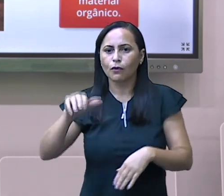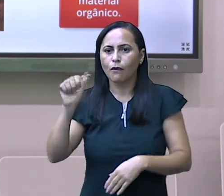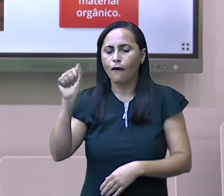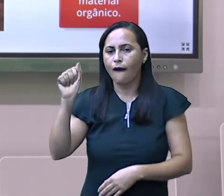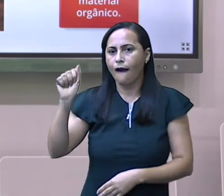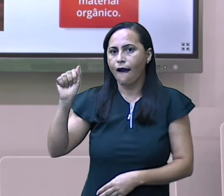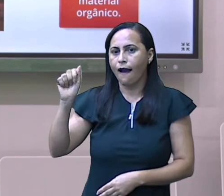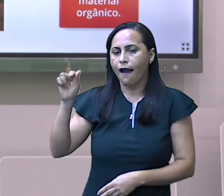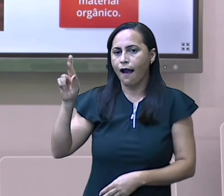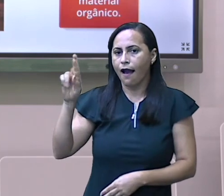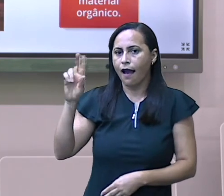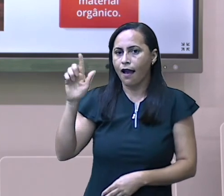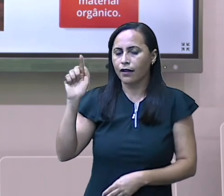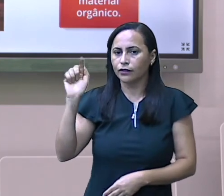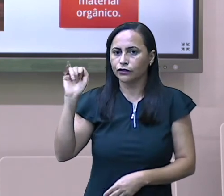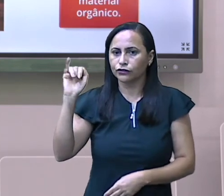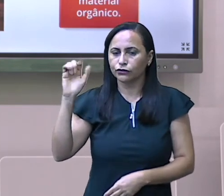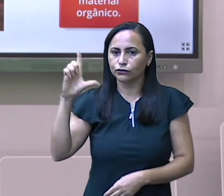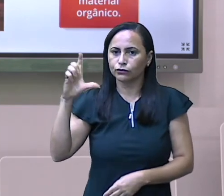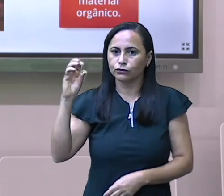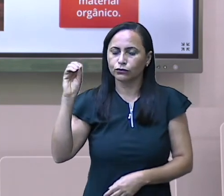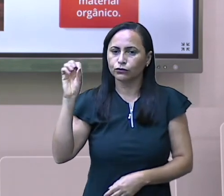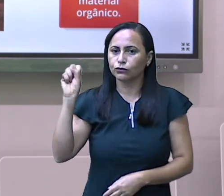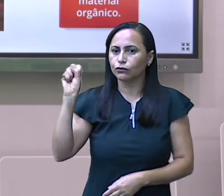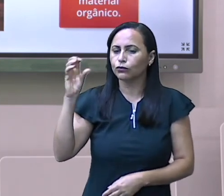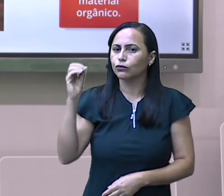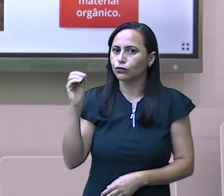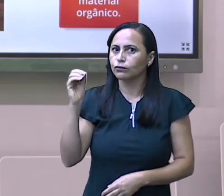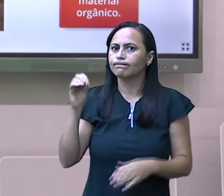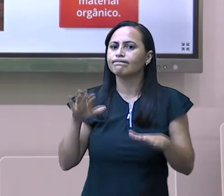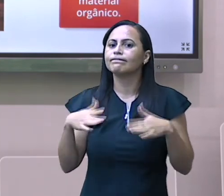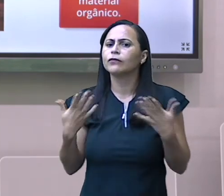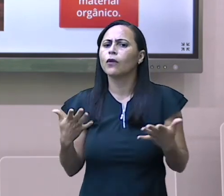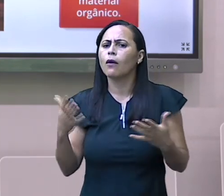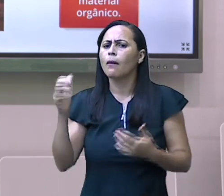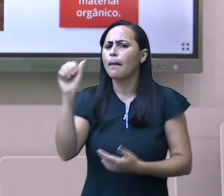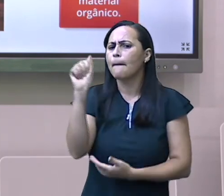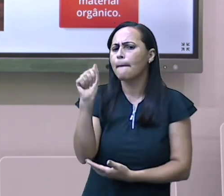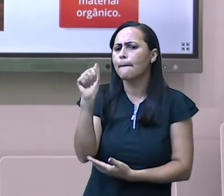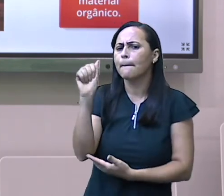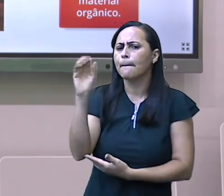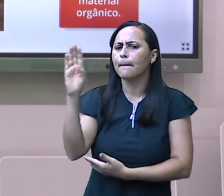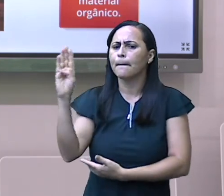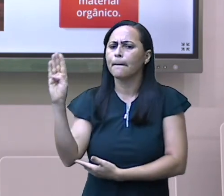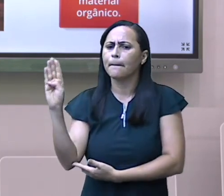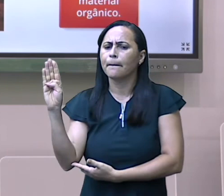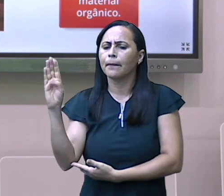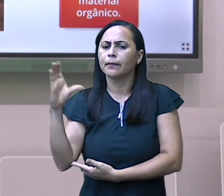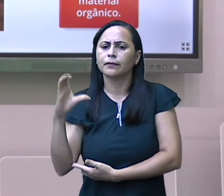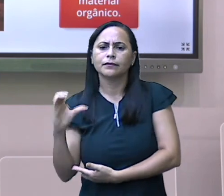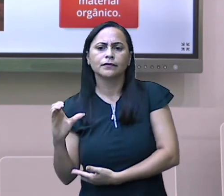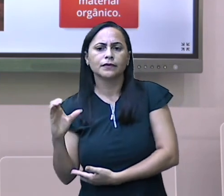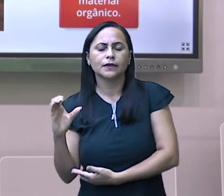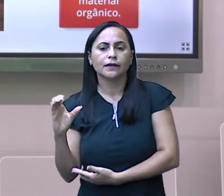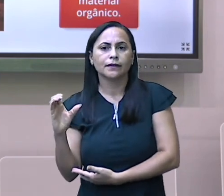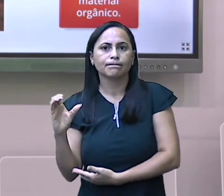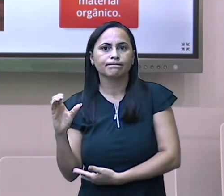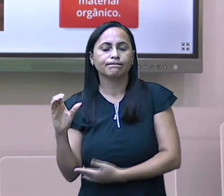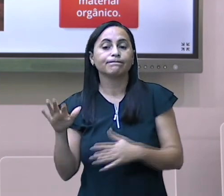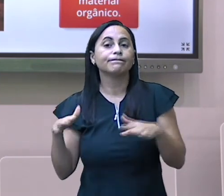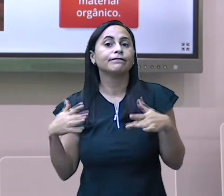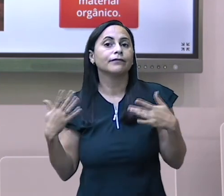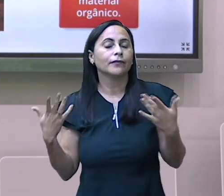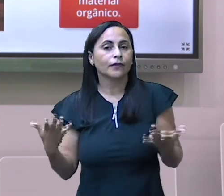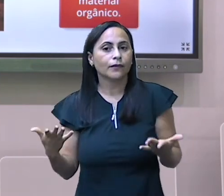argiloso contém mais areia na sua composição. O solo argiloso é mais impermeável. O solo argiloso contém